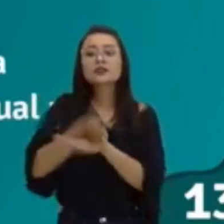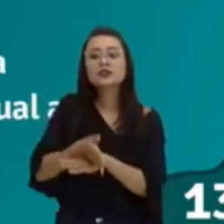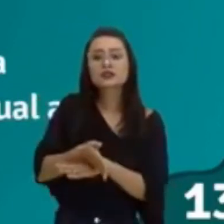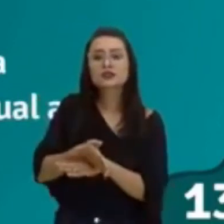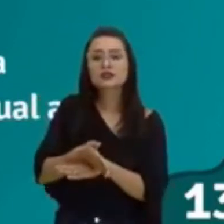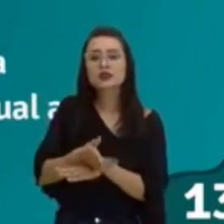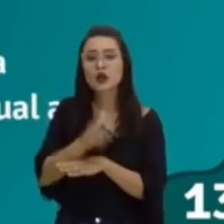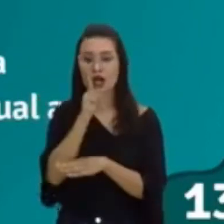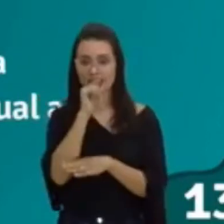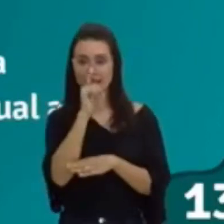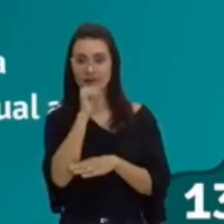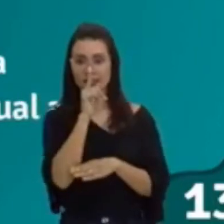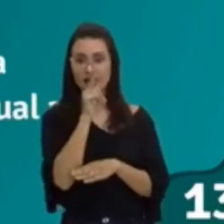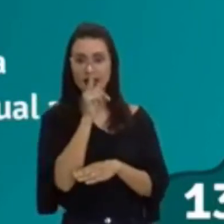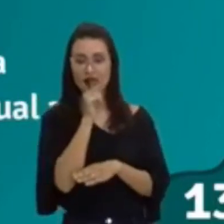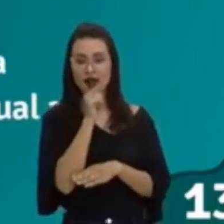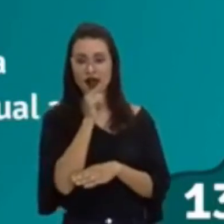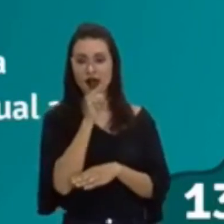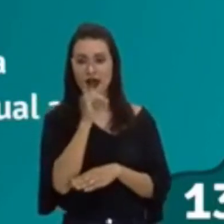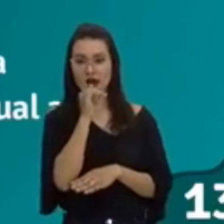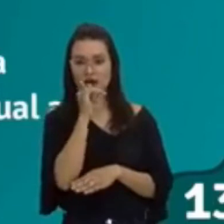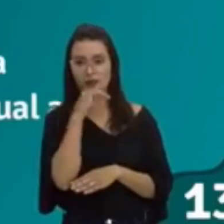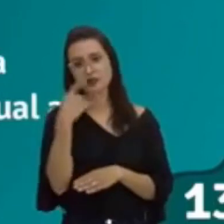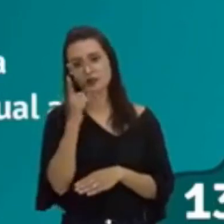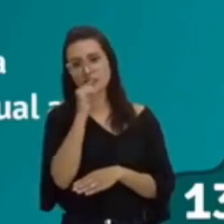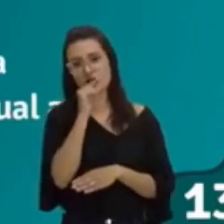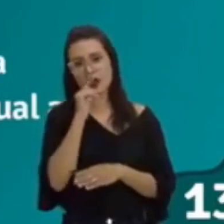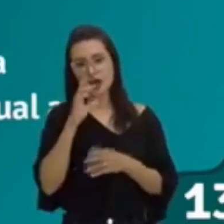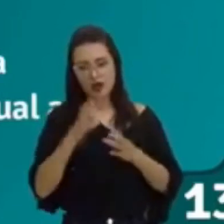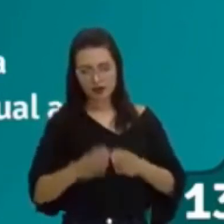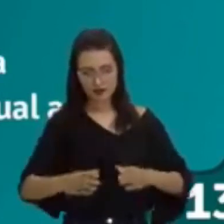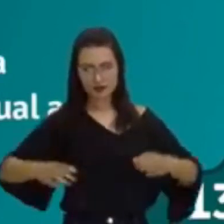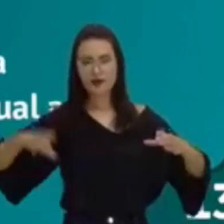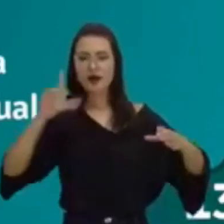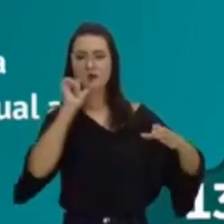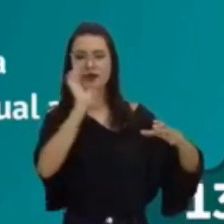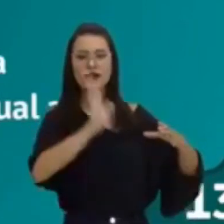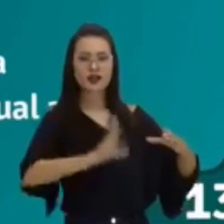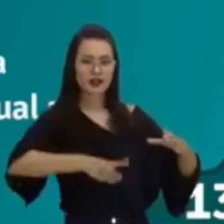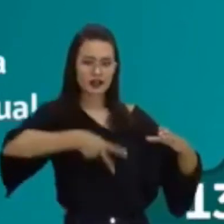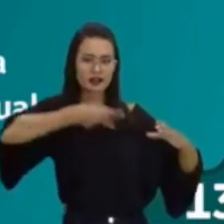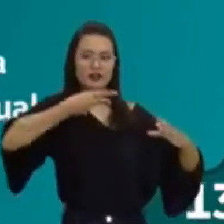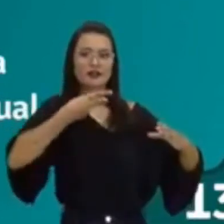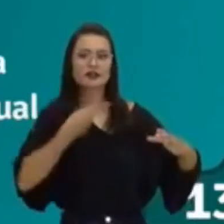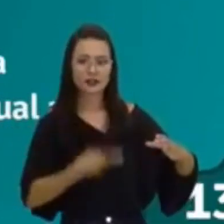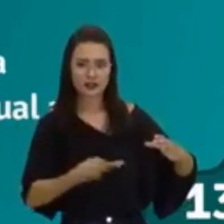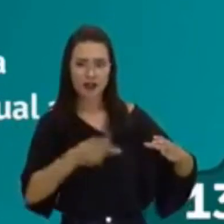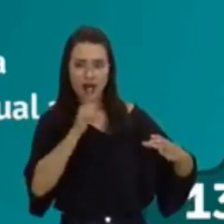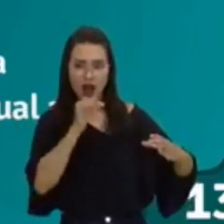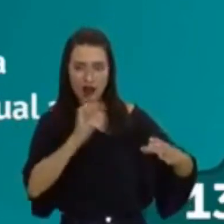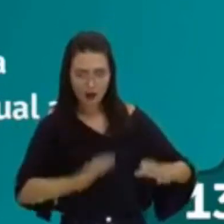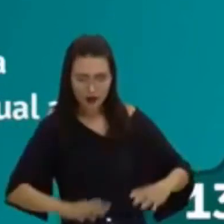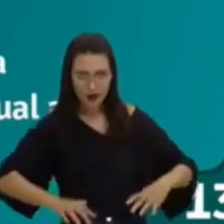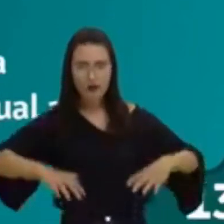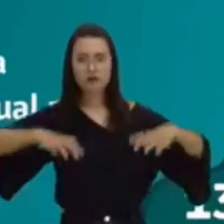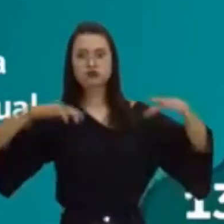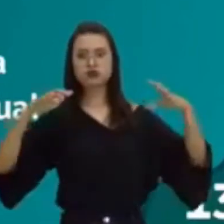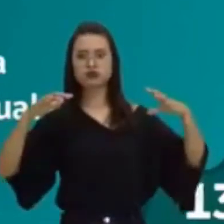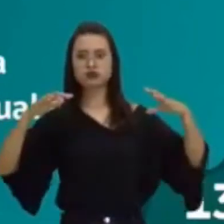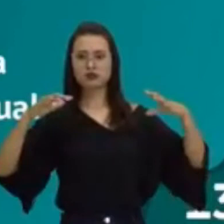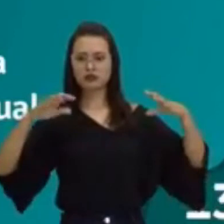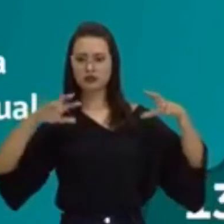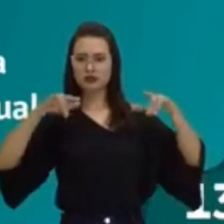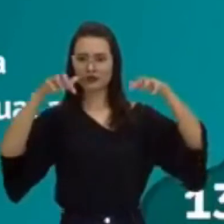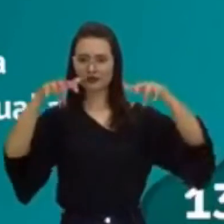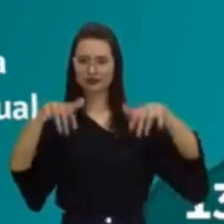quando ele entrou na água, a banheira derramava água. Por quê? Porque o volume dele que entrava fazia a água derramar.